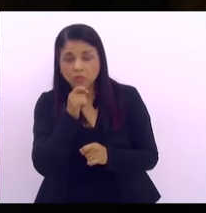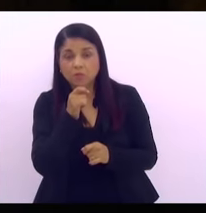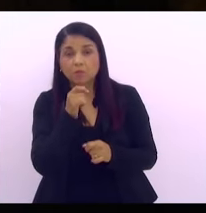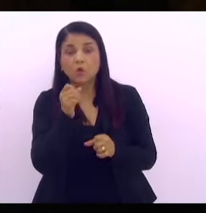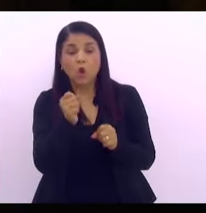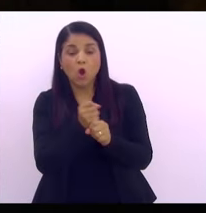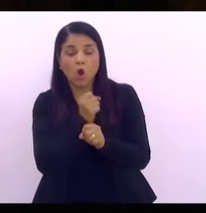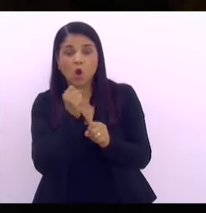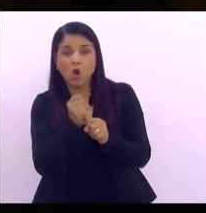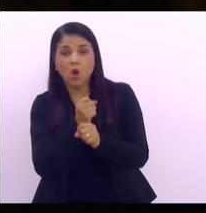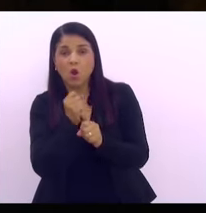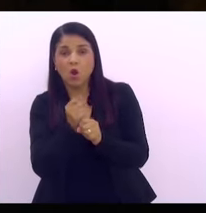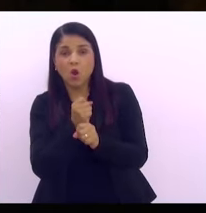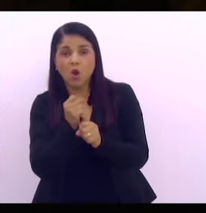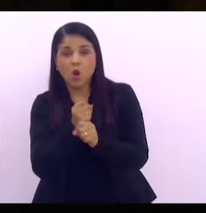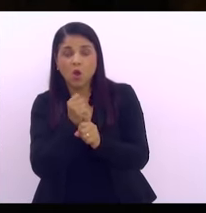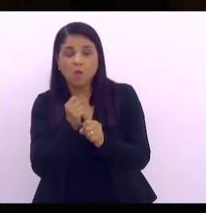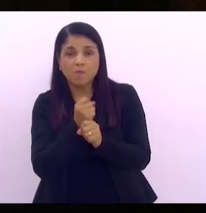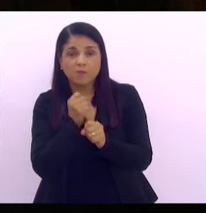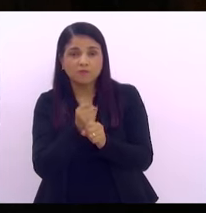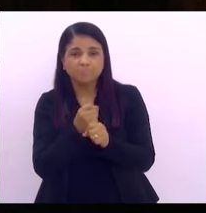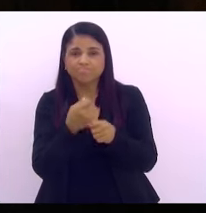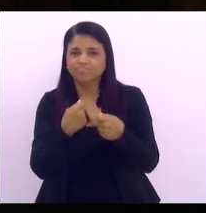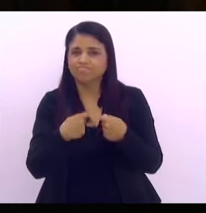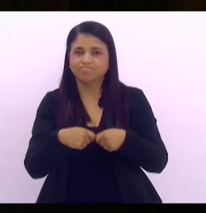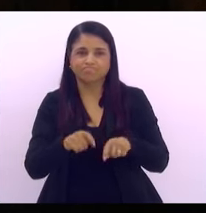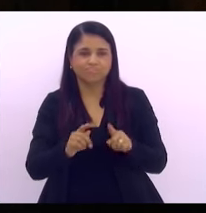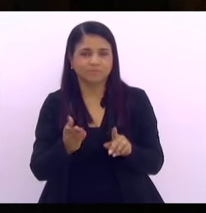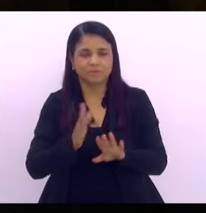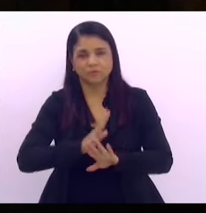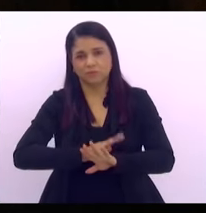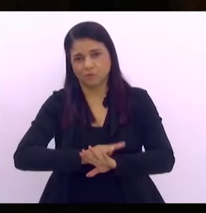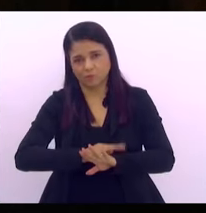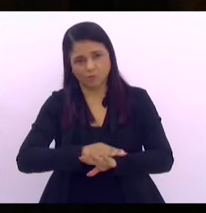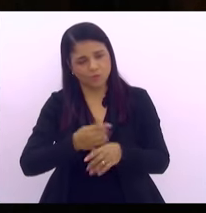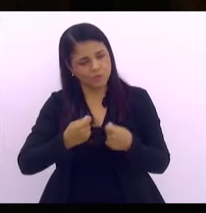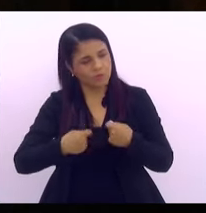obras que não teria necessidade nesse momento.